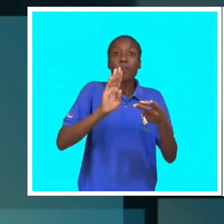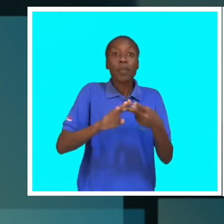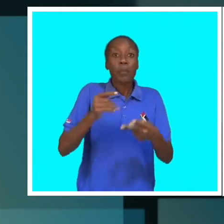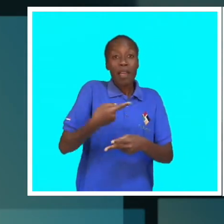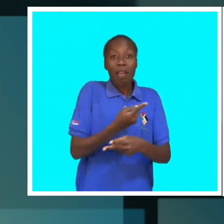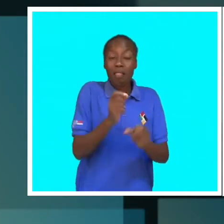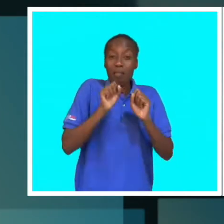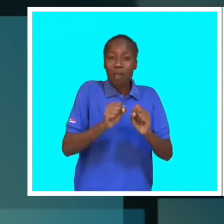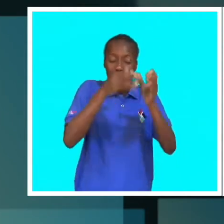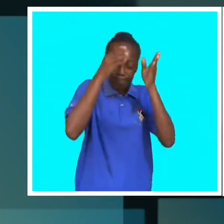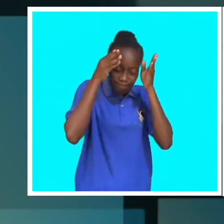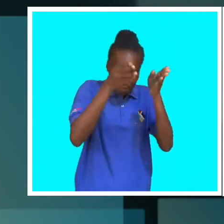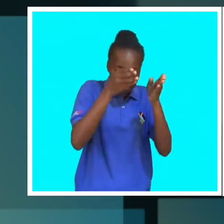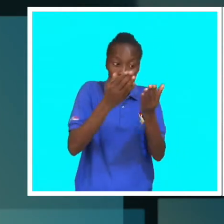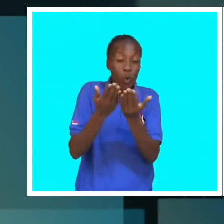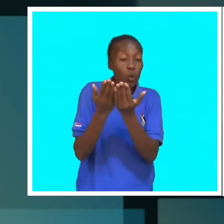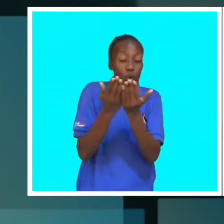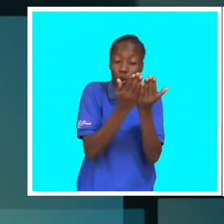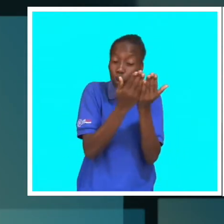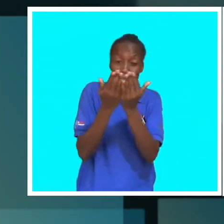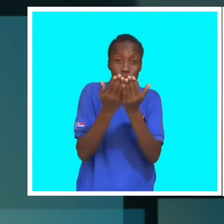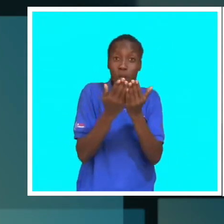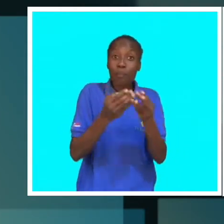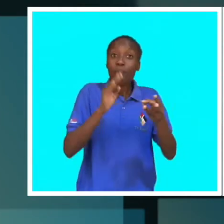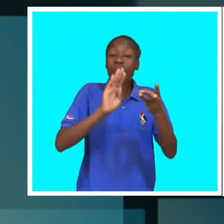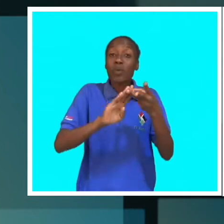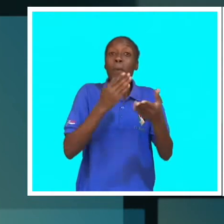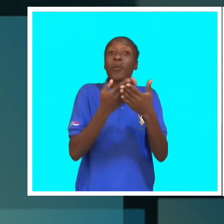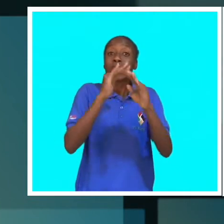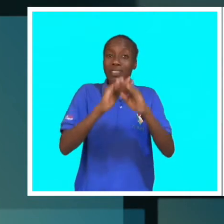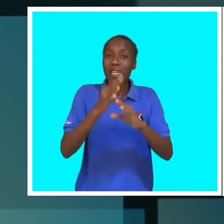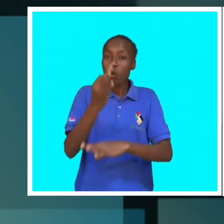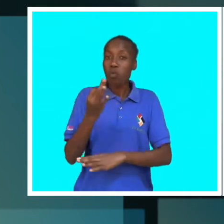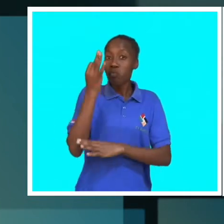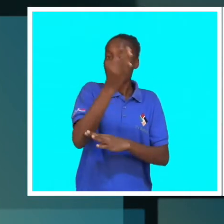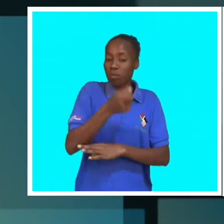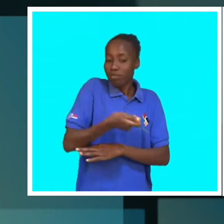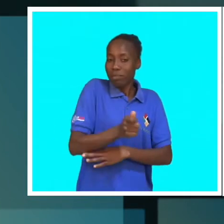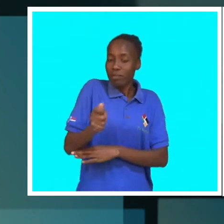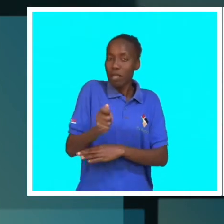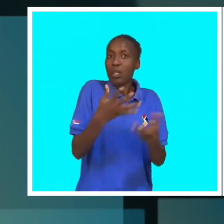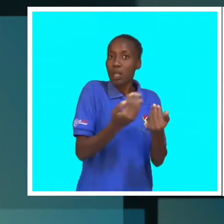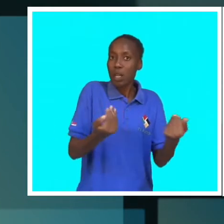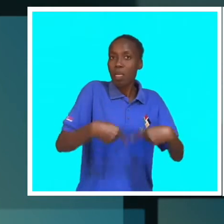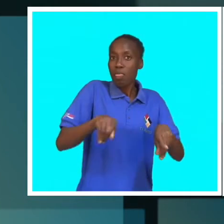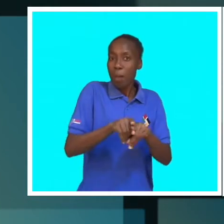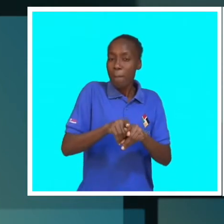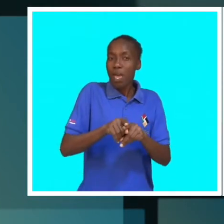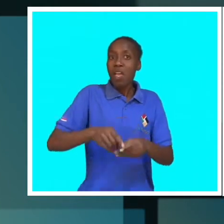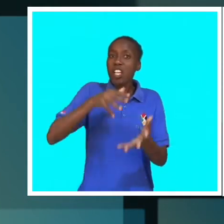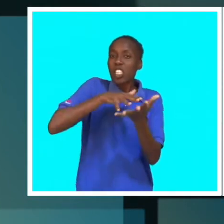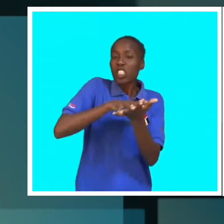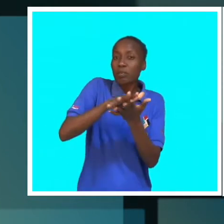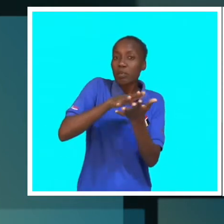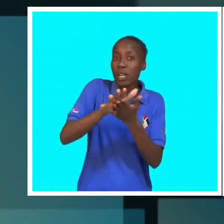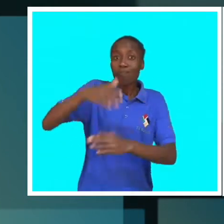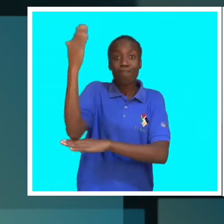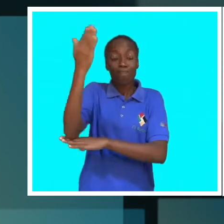que se focalizem somente nos estudos, porque esse é o futuro deles. Falamos também nas nossas palestras sobre